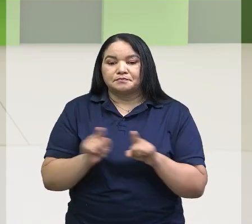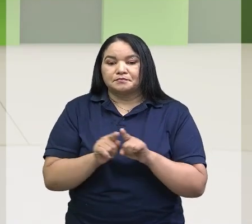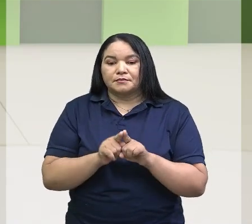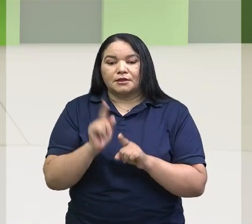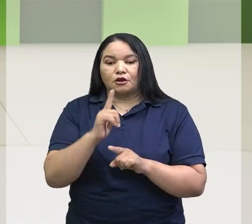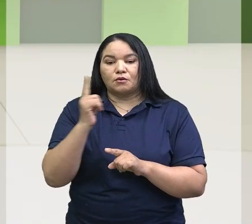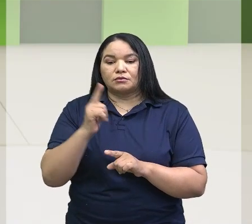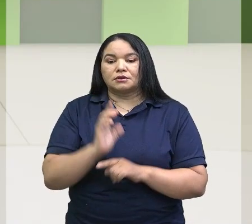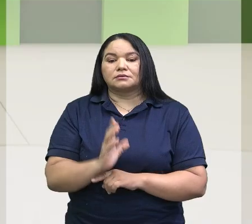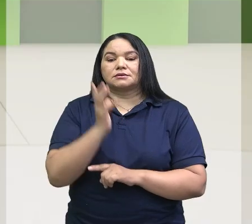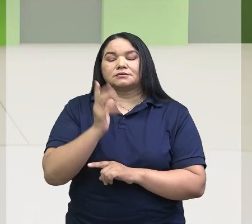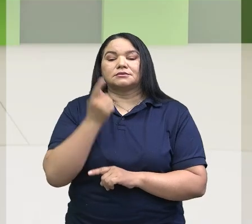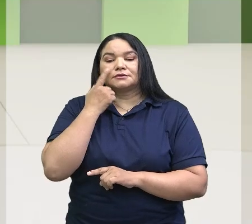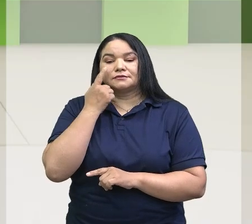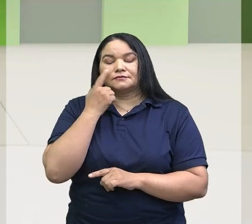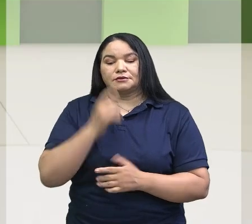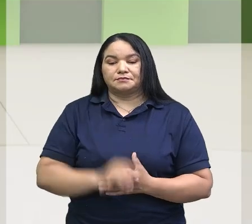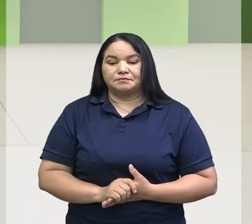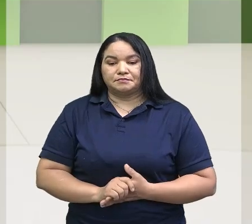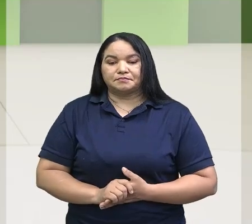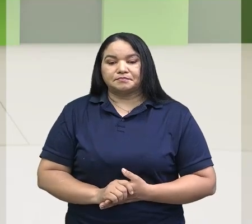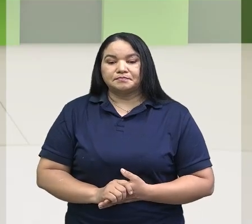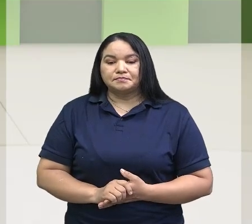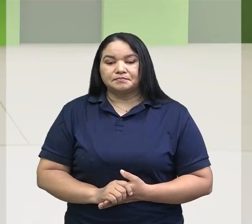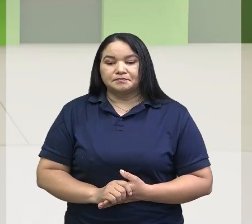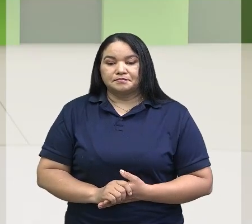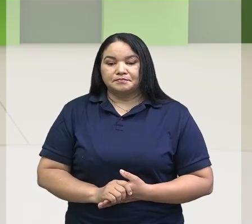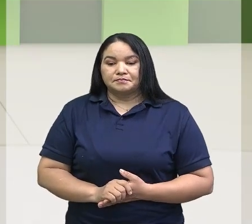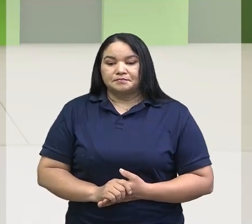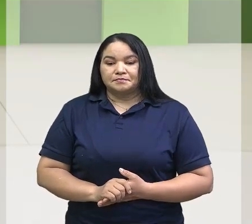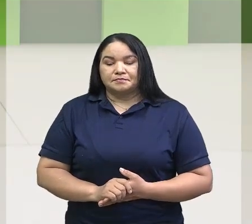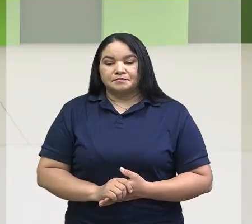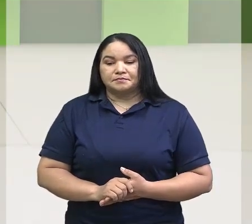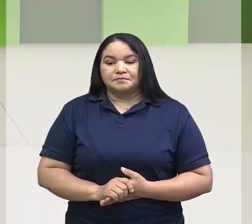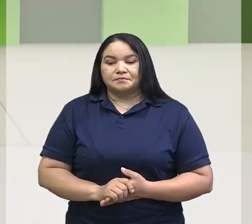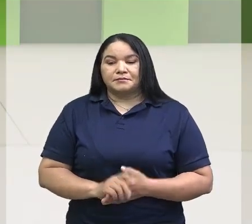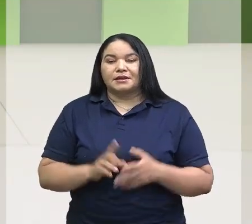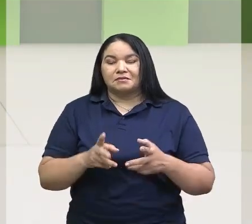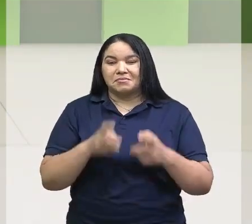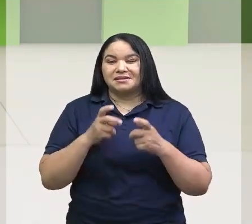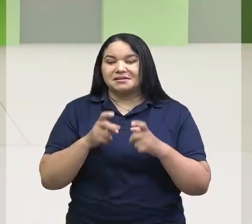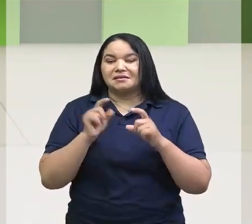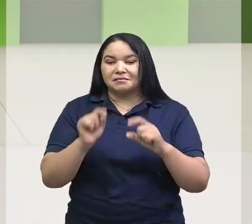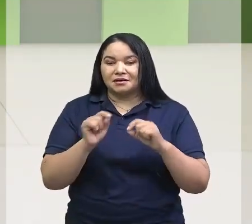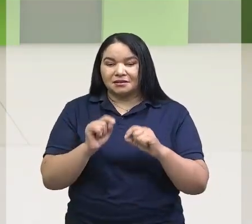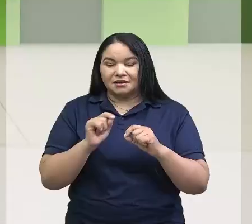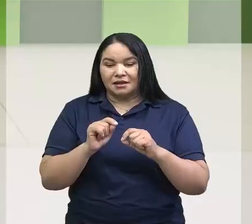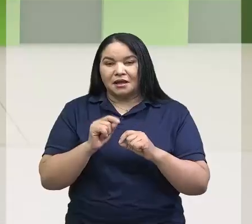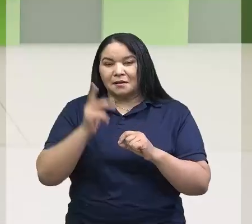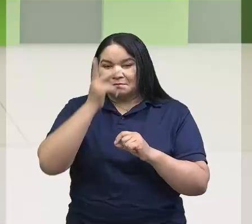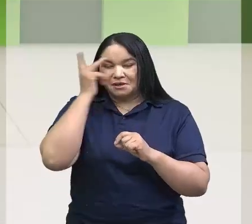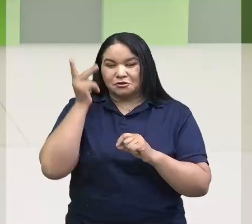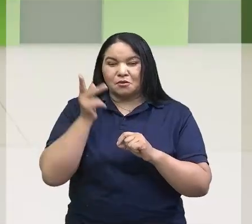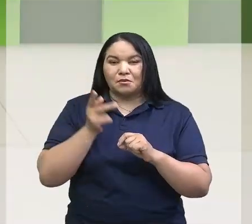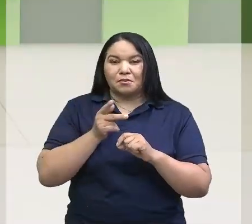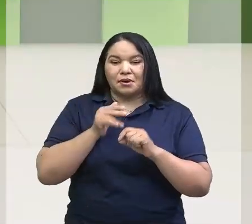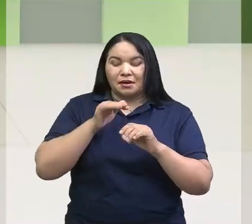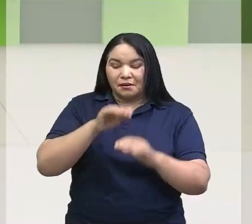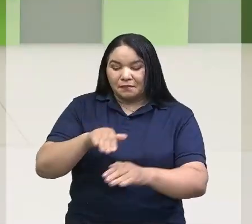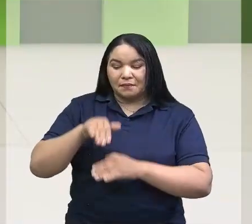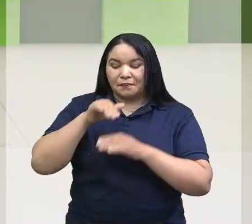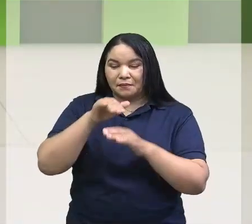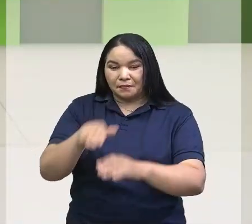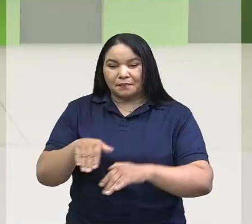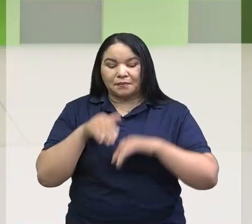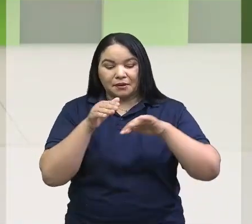outra situação. Seguindo aí a nossa imagem, né? Você observa a pessoa ali que está navegando, né? Está no seu barco